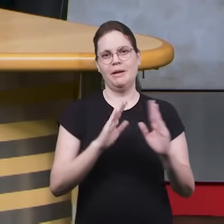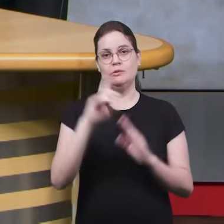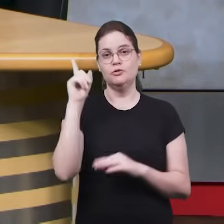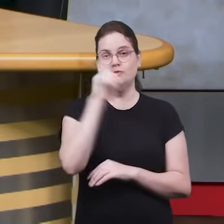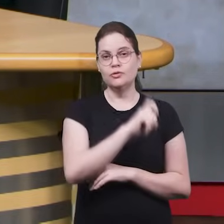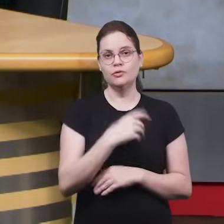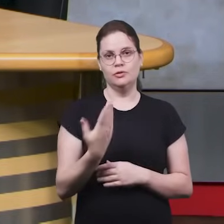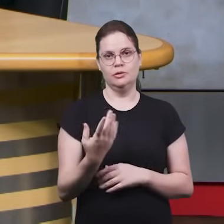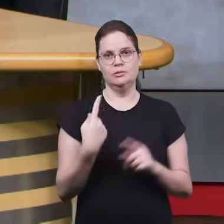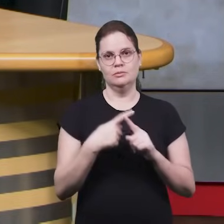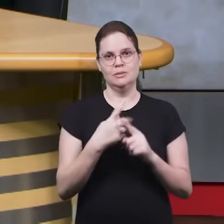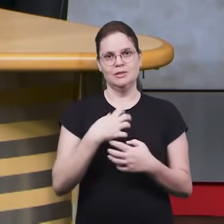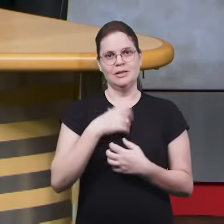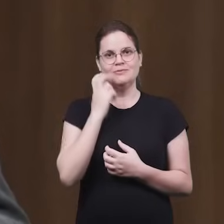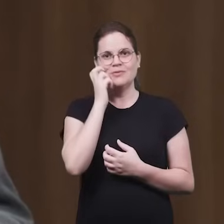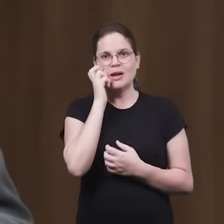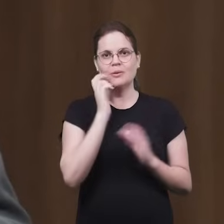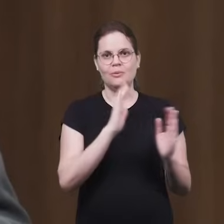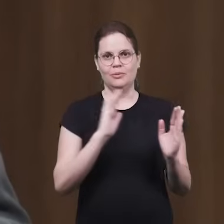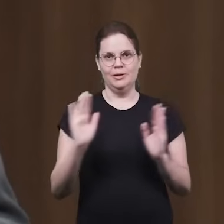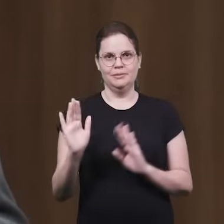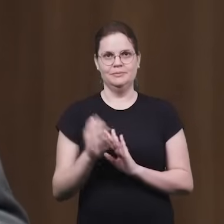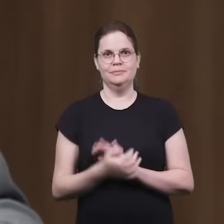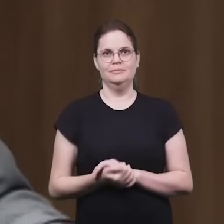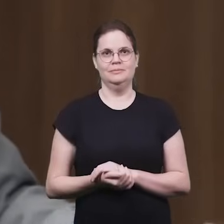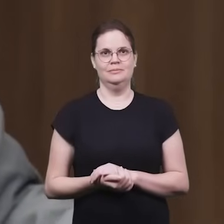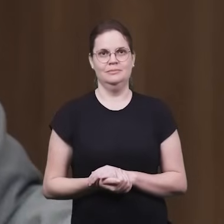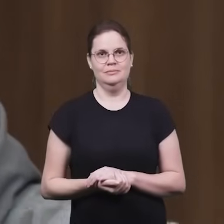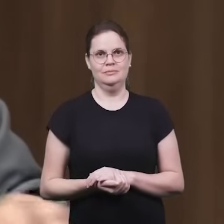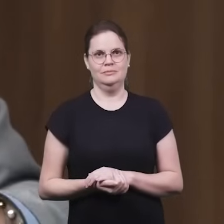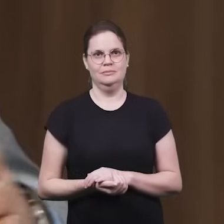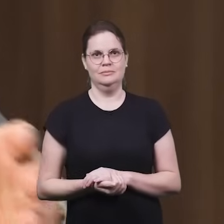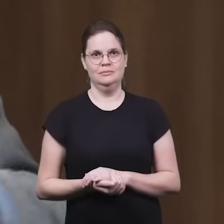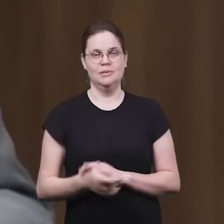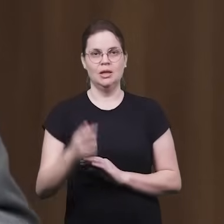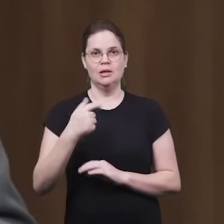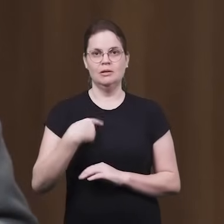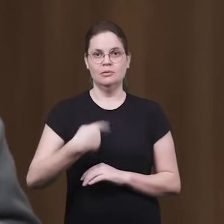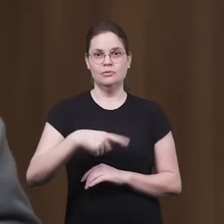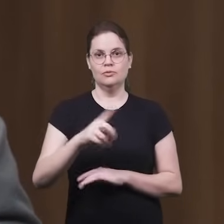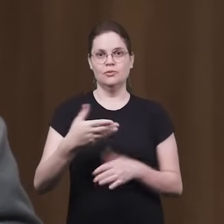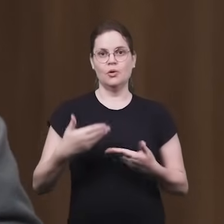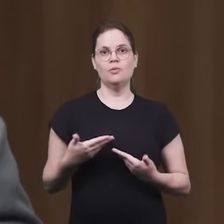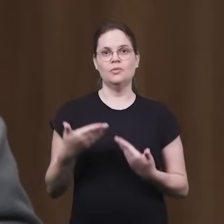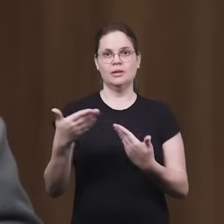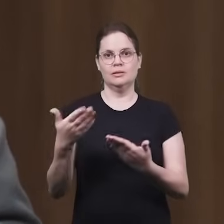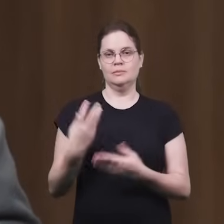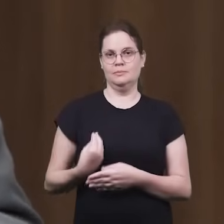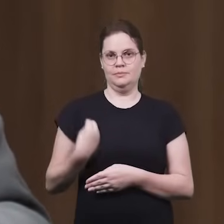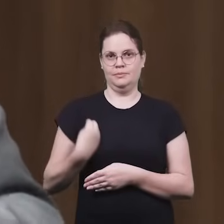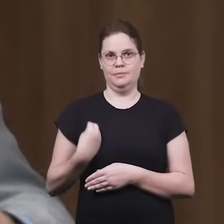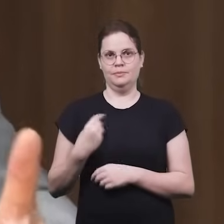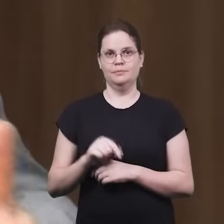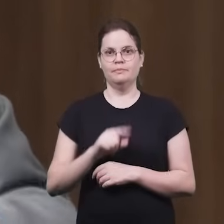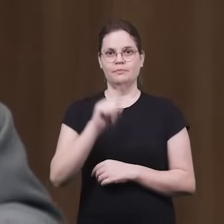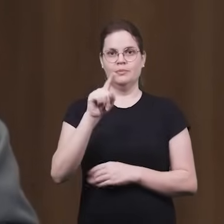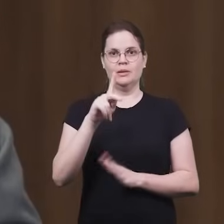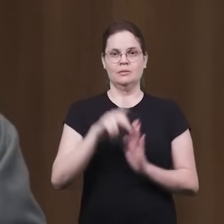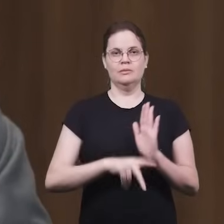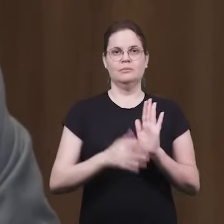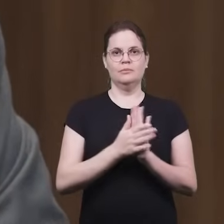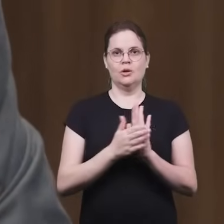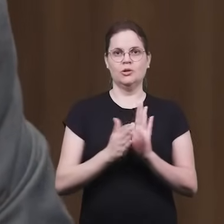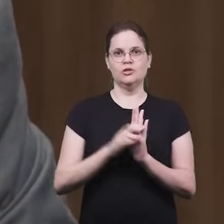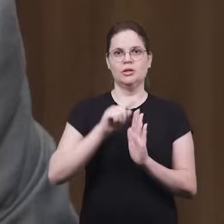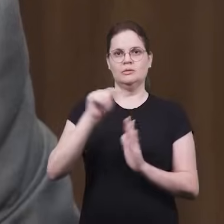ter passado por esse constrangimento. Eu fui convidado a participar de um projeto